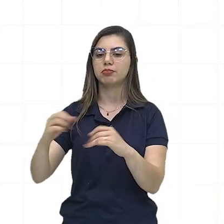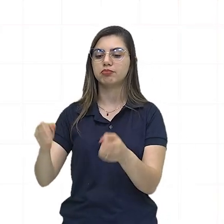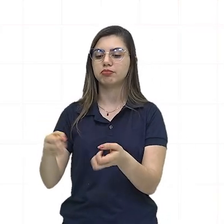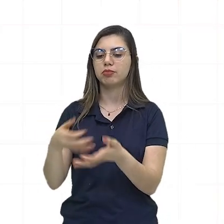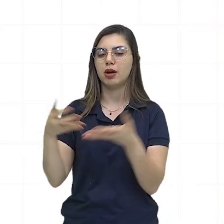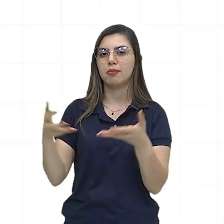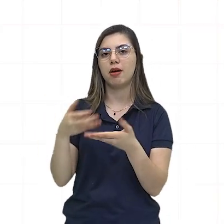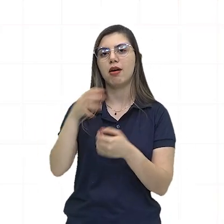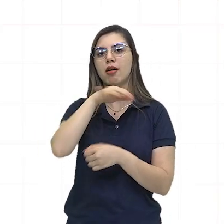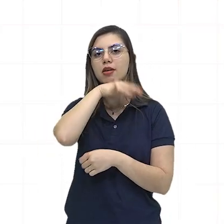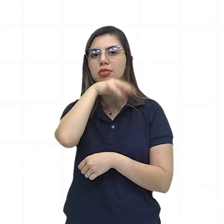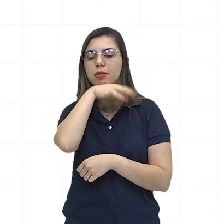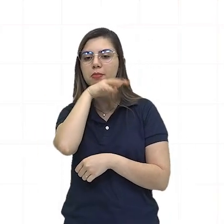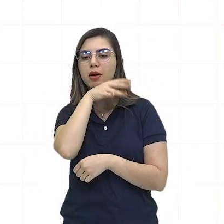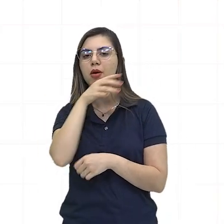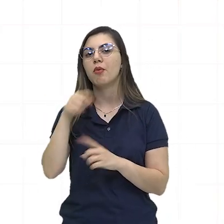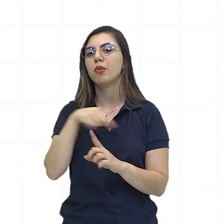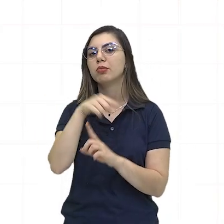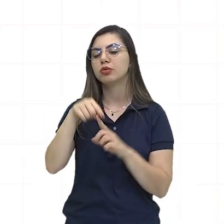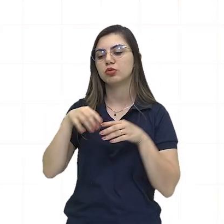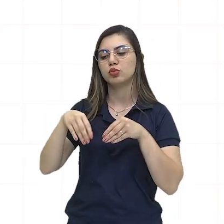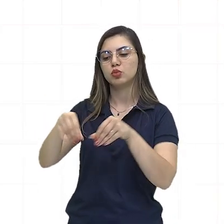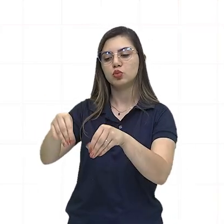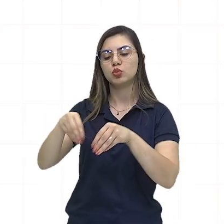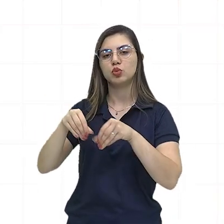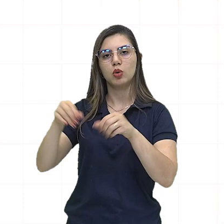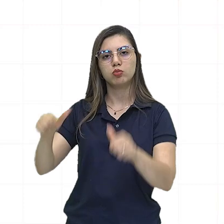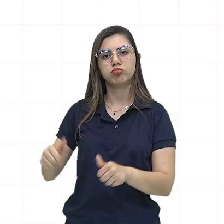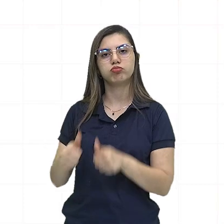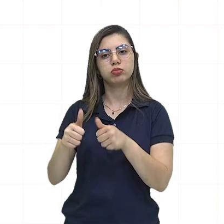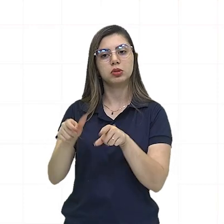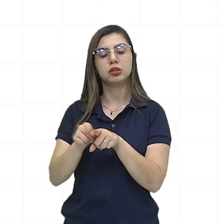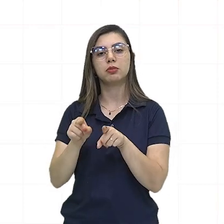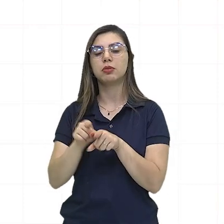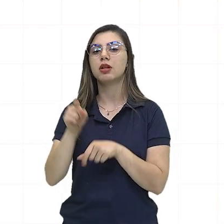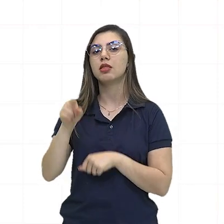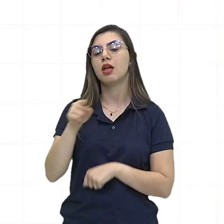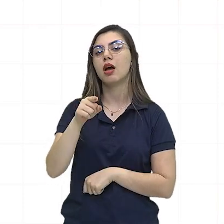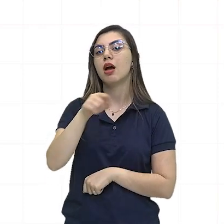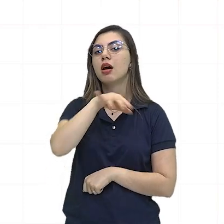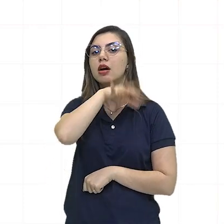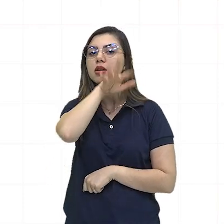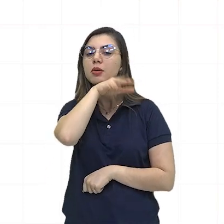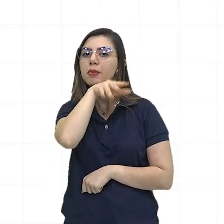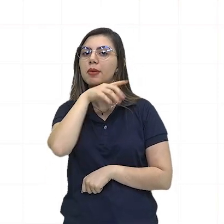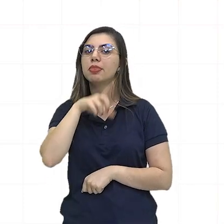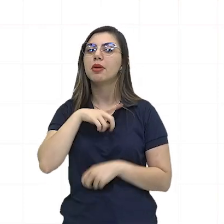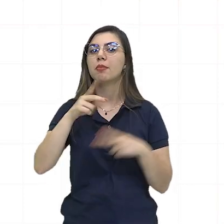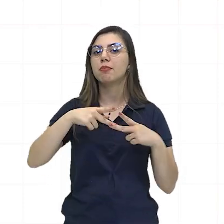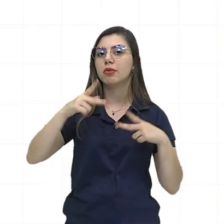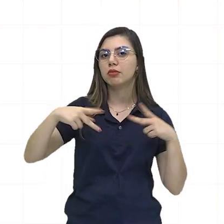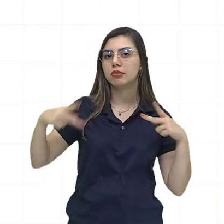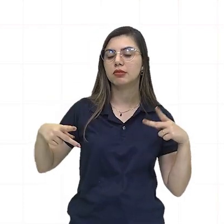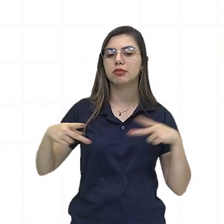o solo e fornecer proteína para os animais. Então, nós vamos ter ali nos sistemas